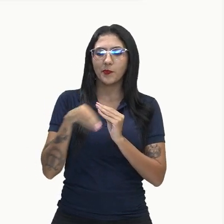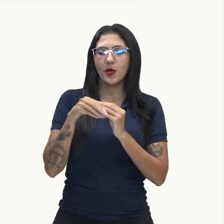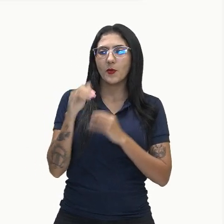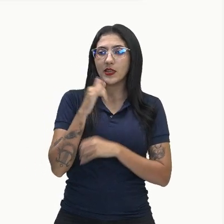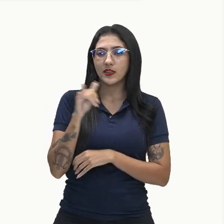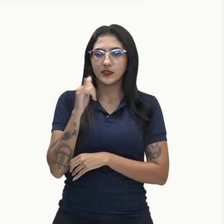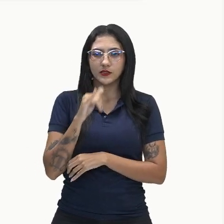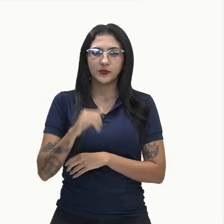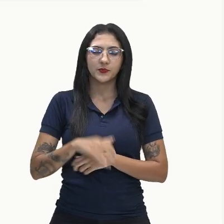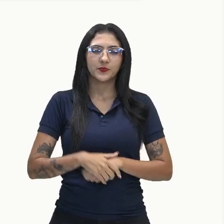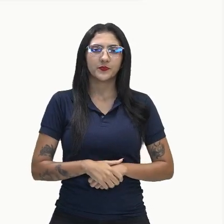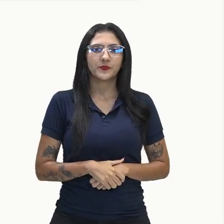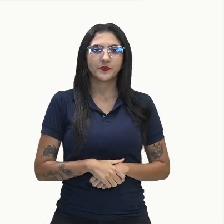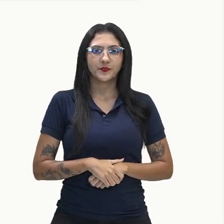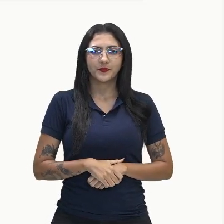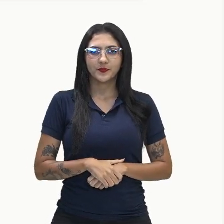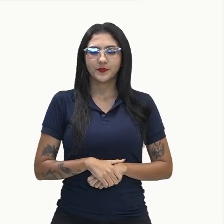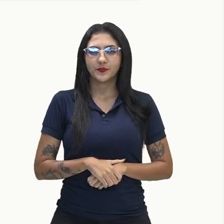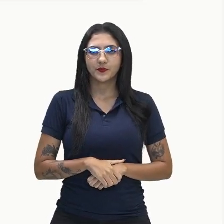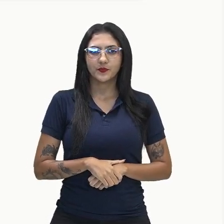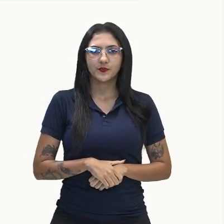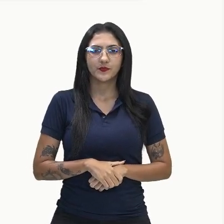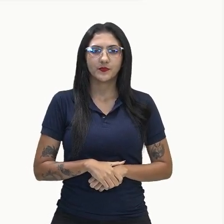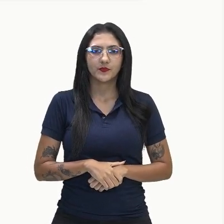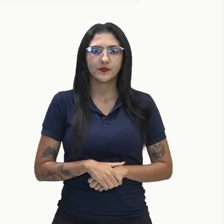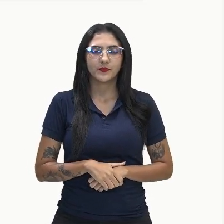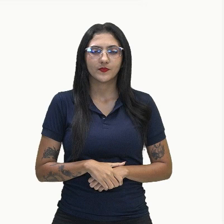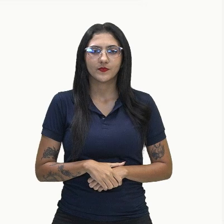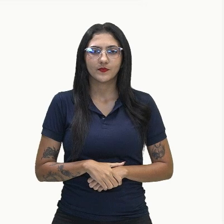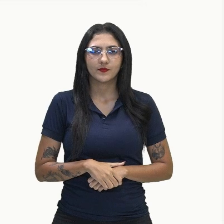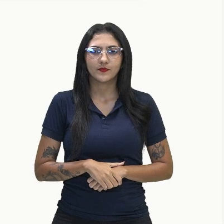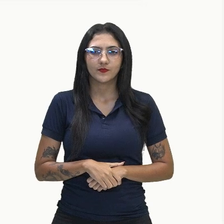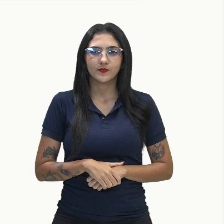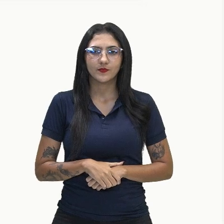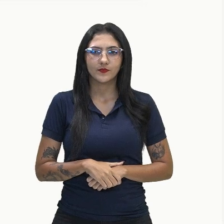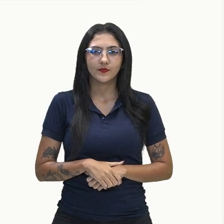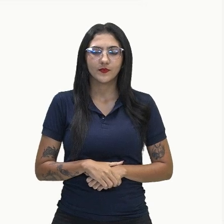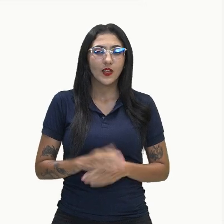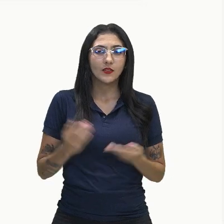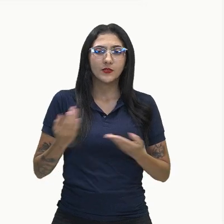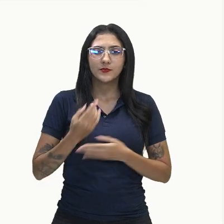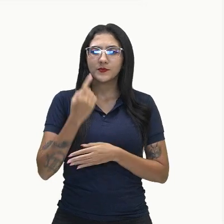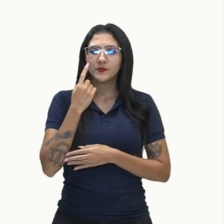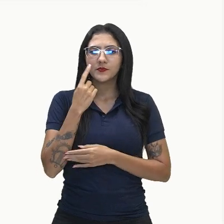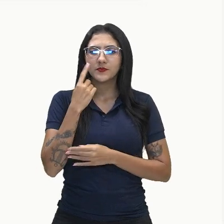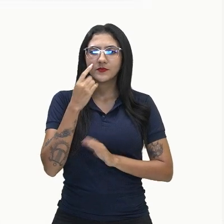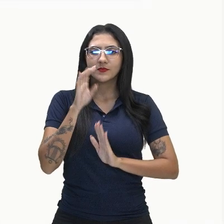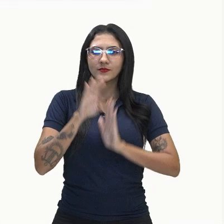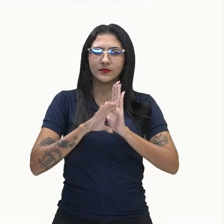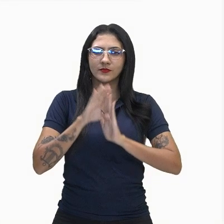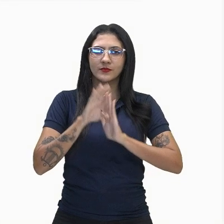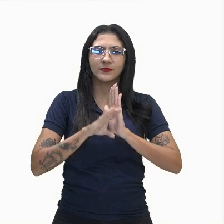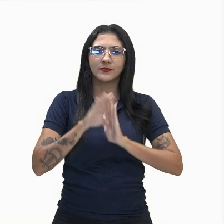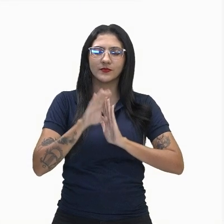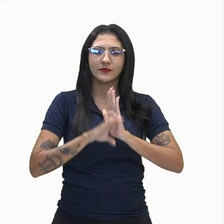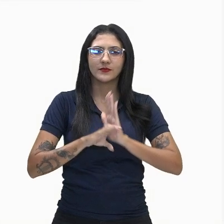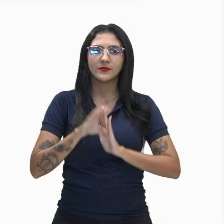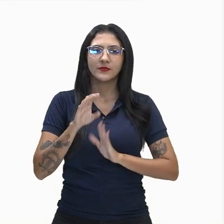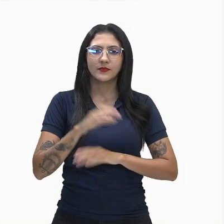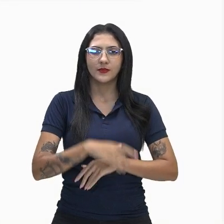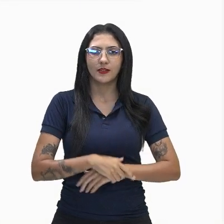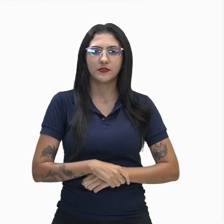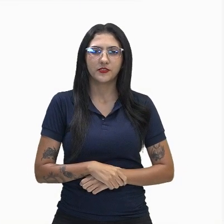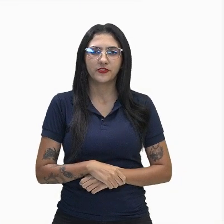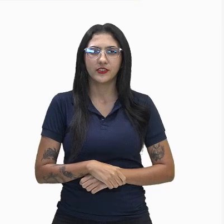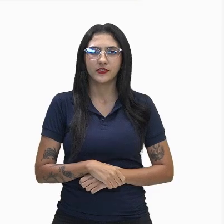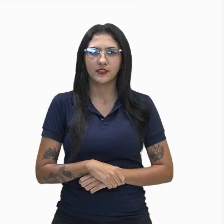certo? Muito bem. Então, vamos ao conceito de motor de combustão interna. Bem,